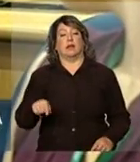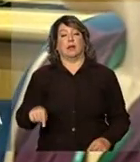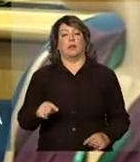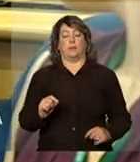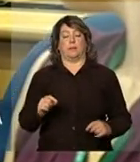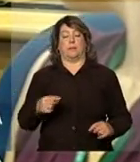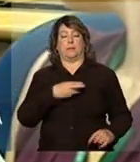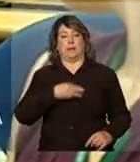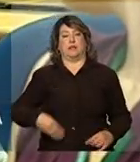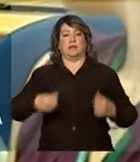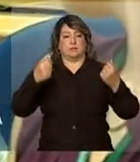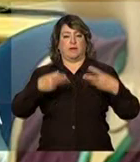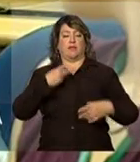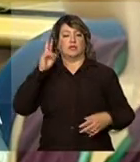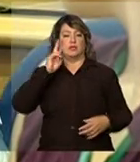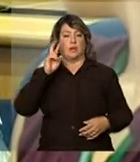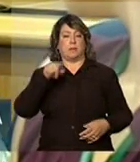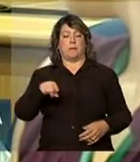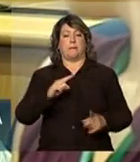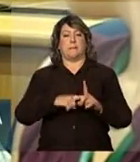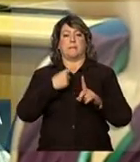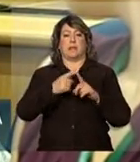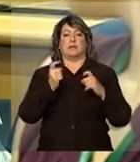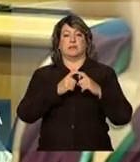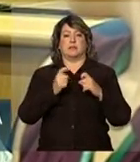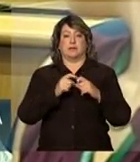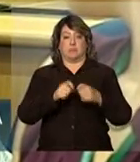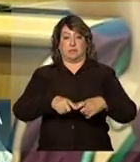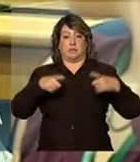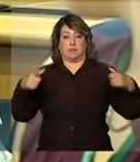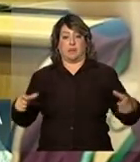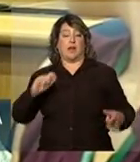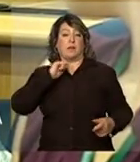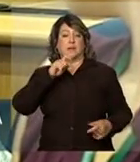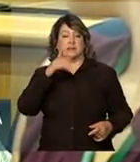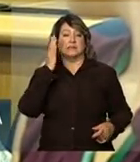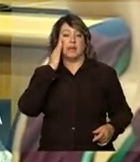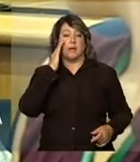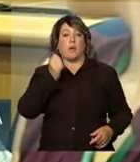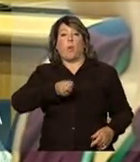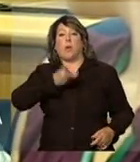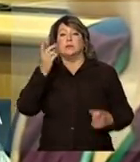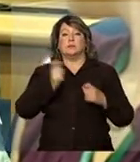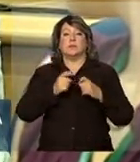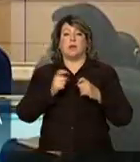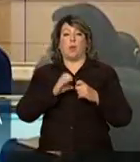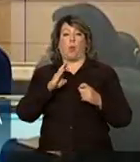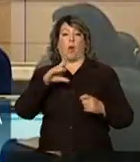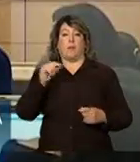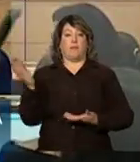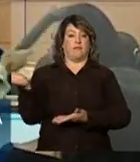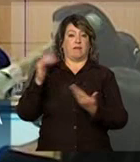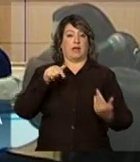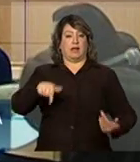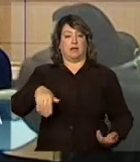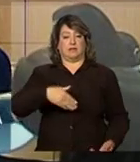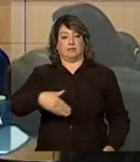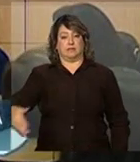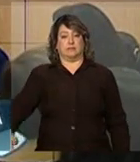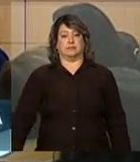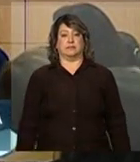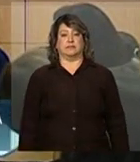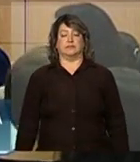que ele deve ser ampliado em abril. Eu queria saber se o senhor já sabe quantos médicos cubanos vêm nessa última leva. Obrigada.